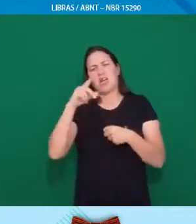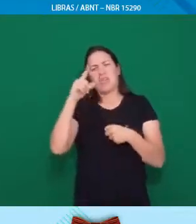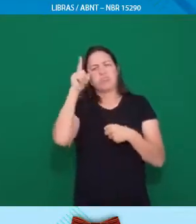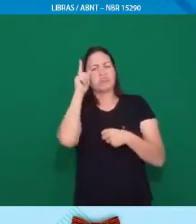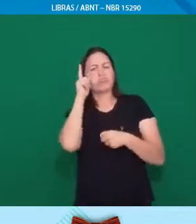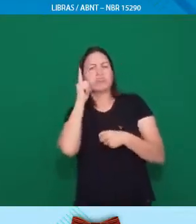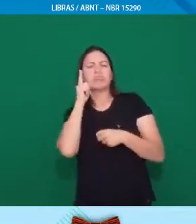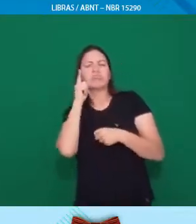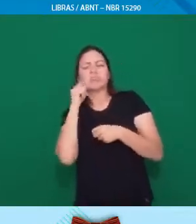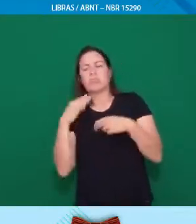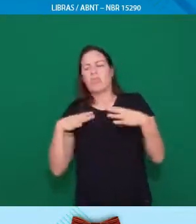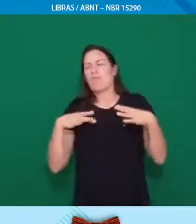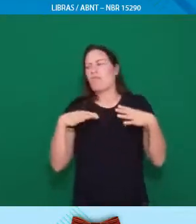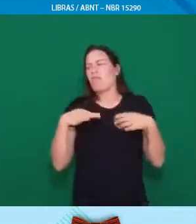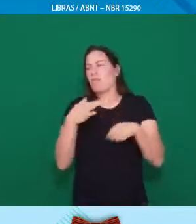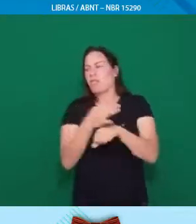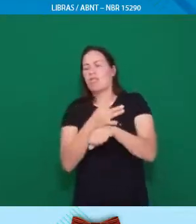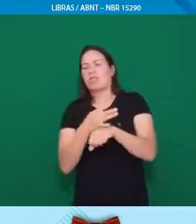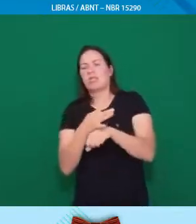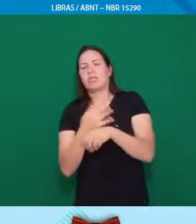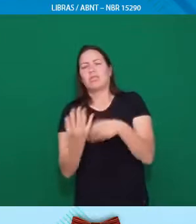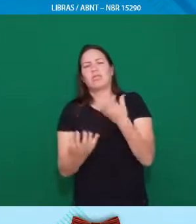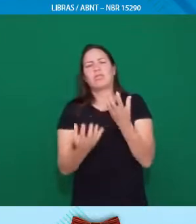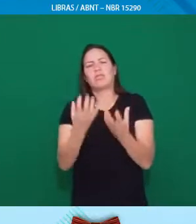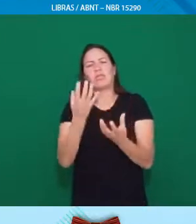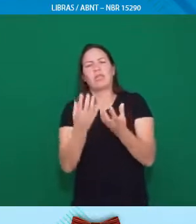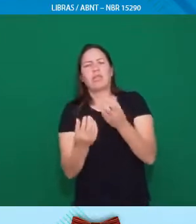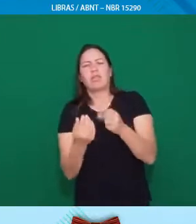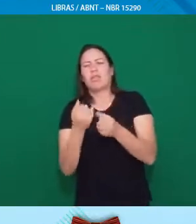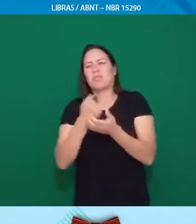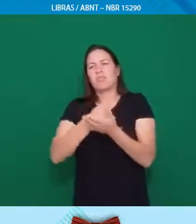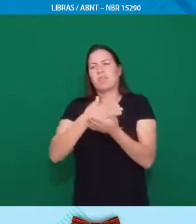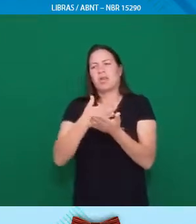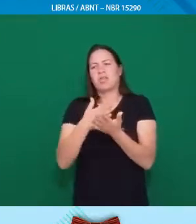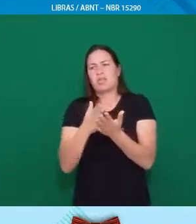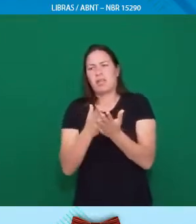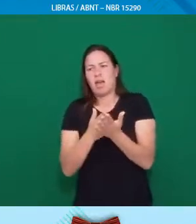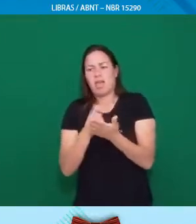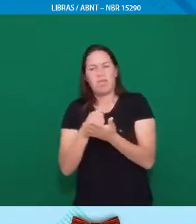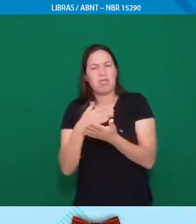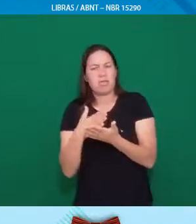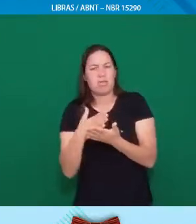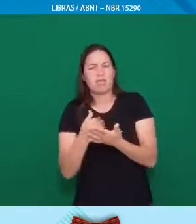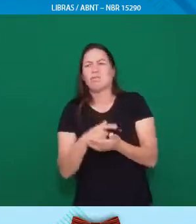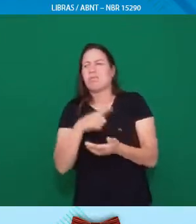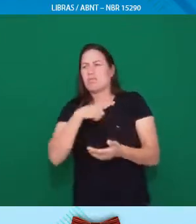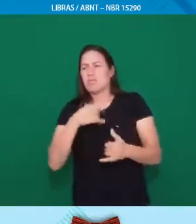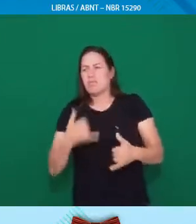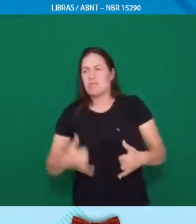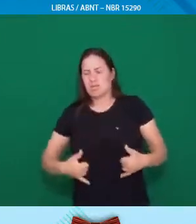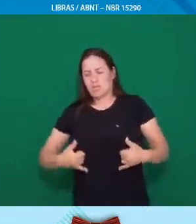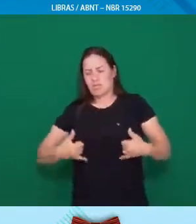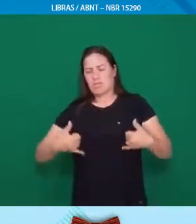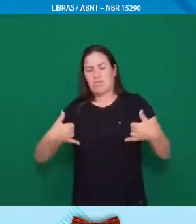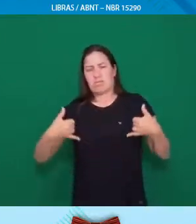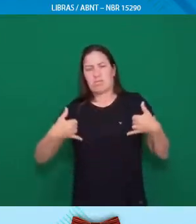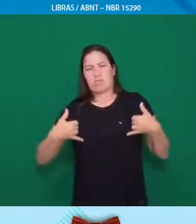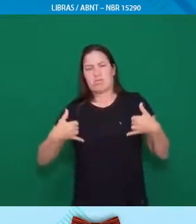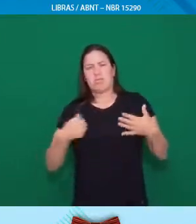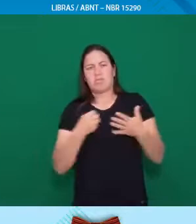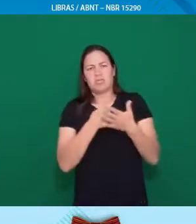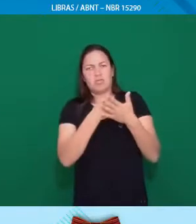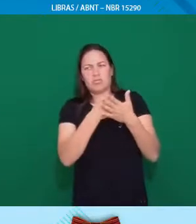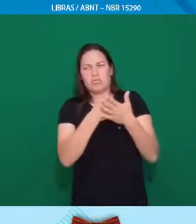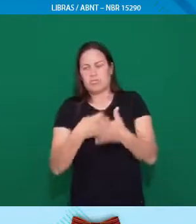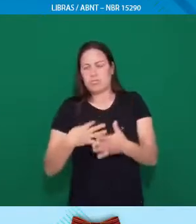York de férias vem ali fritar polenta você queimar tudo fritando problema é mas é o prazer de poder